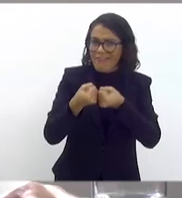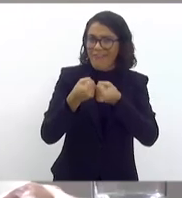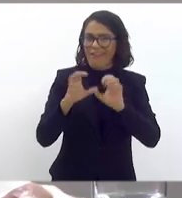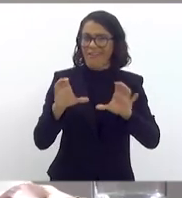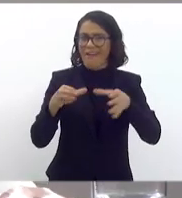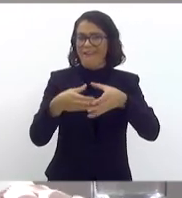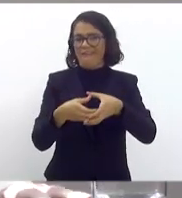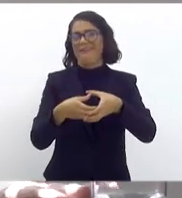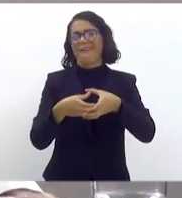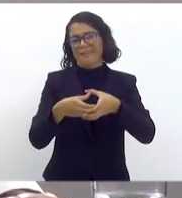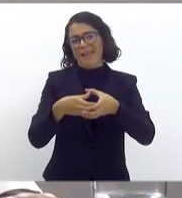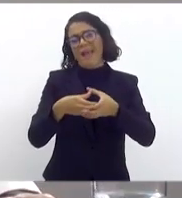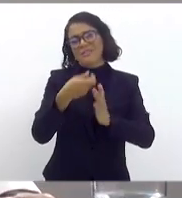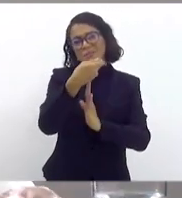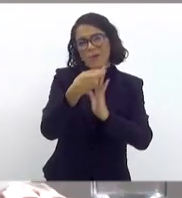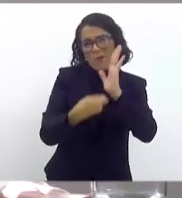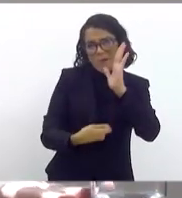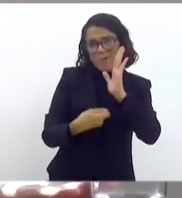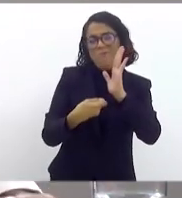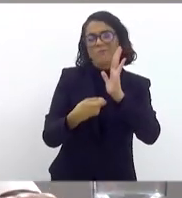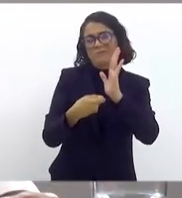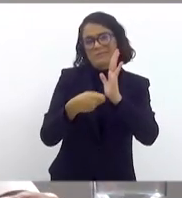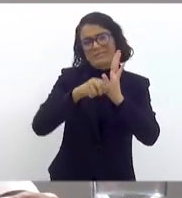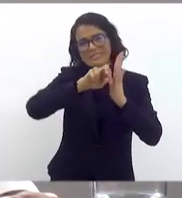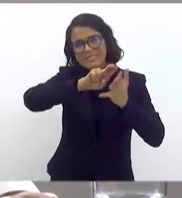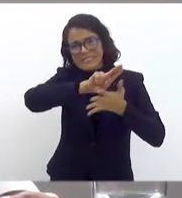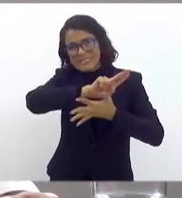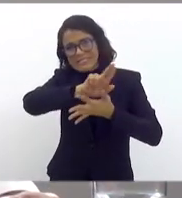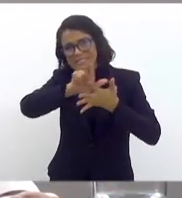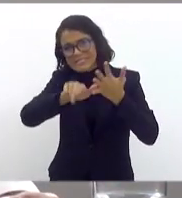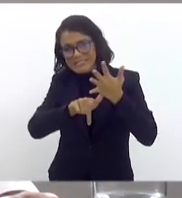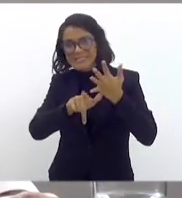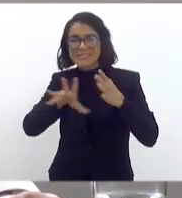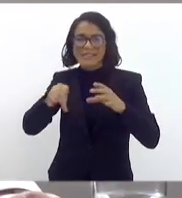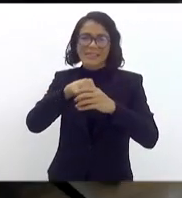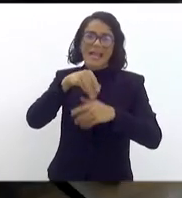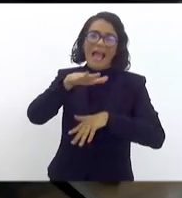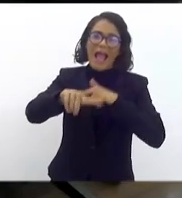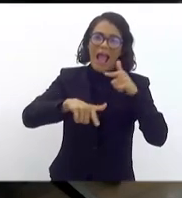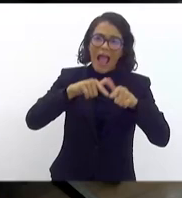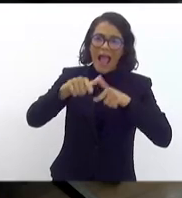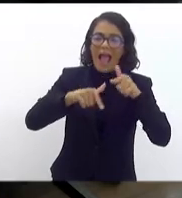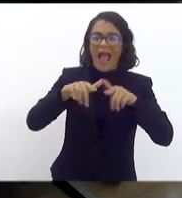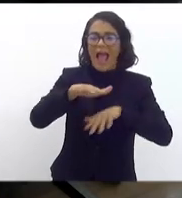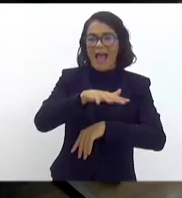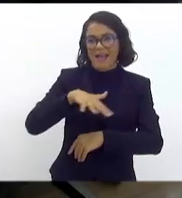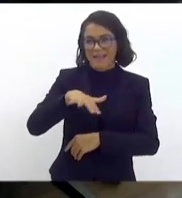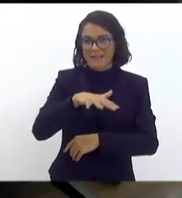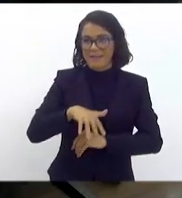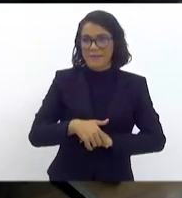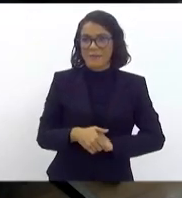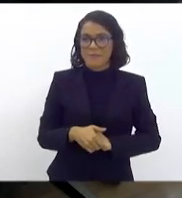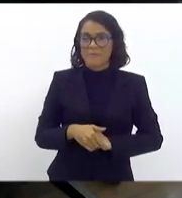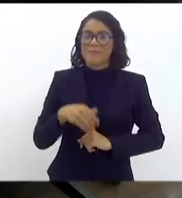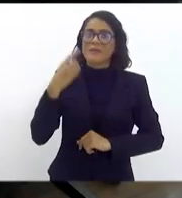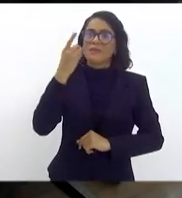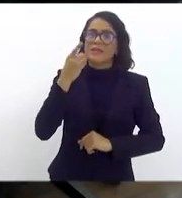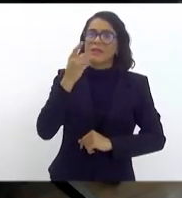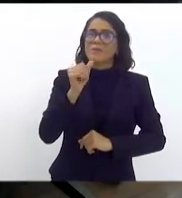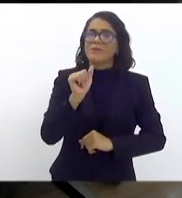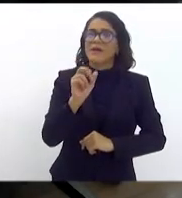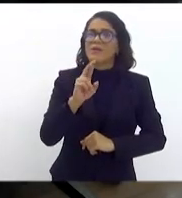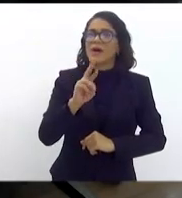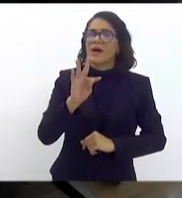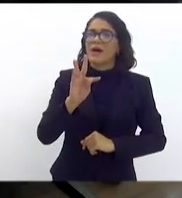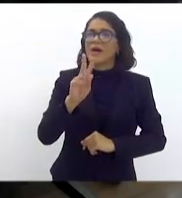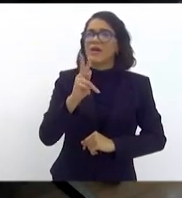classe também dos compositores, enfim, daqueles que merecem a sua atenção. Deputado Arthur, só para primeiro